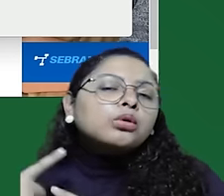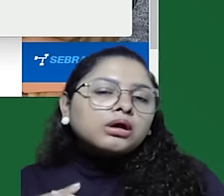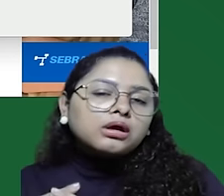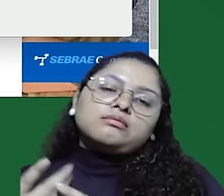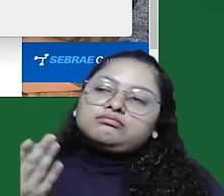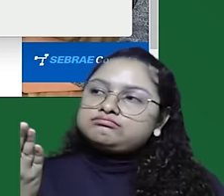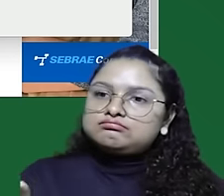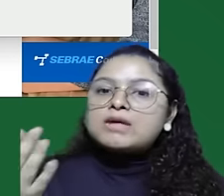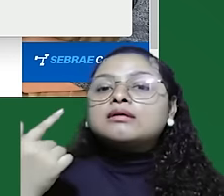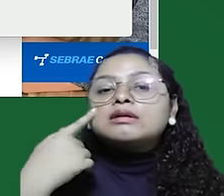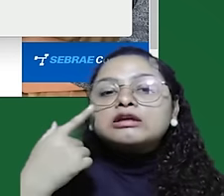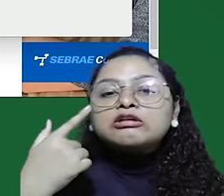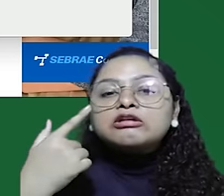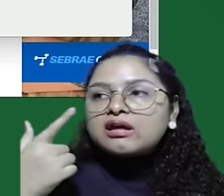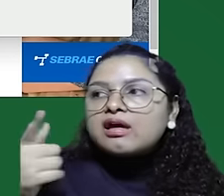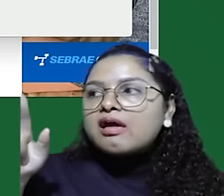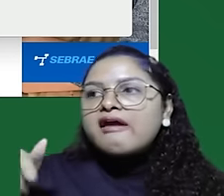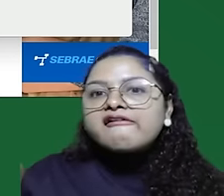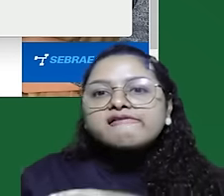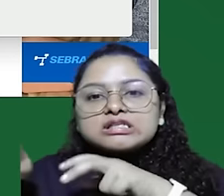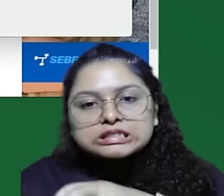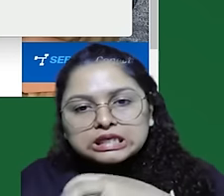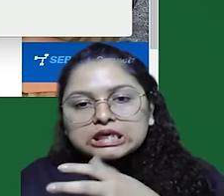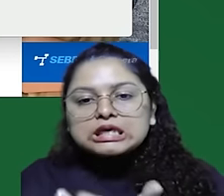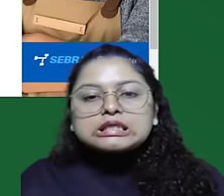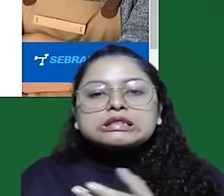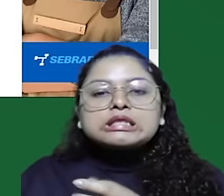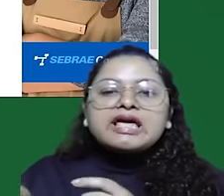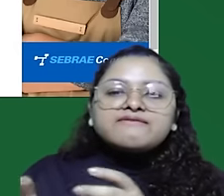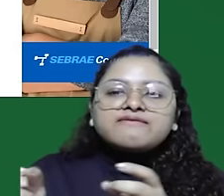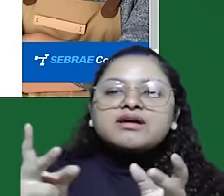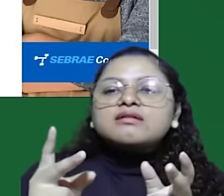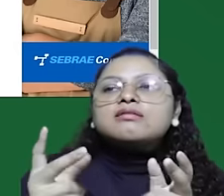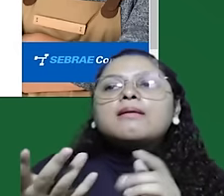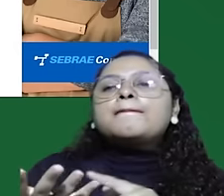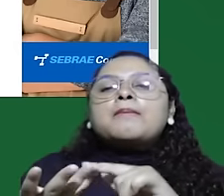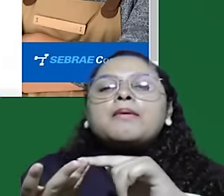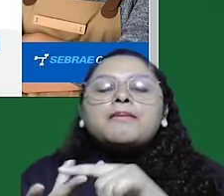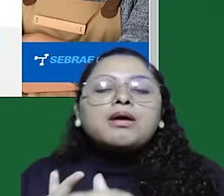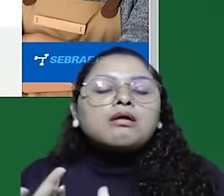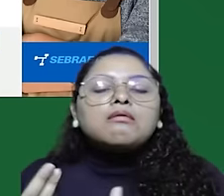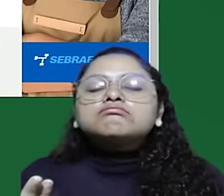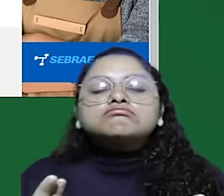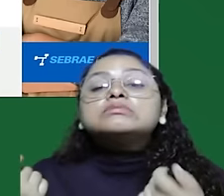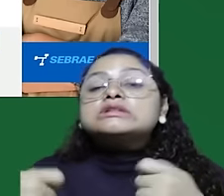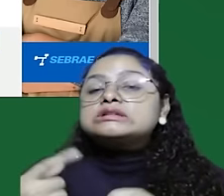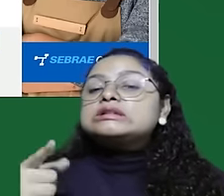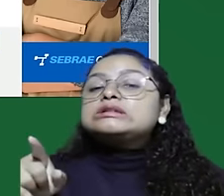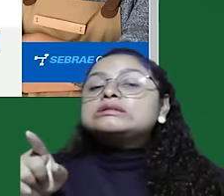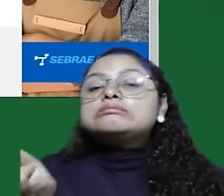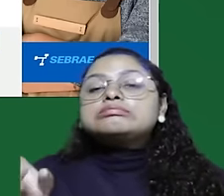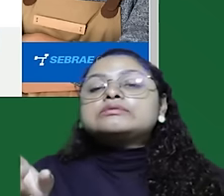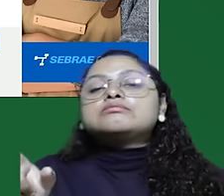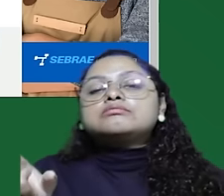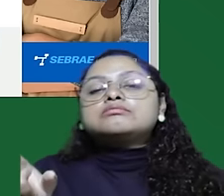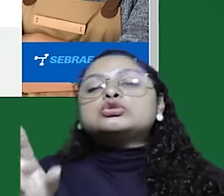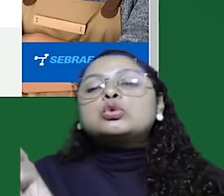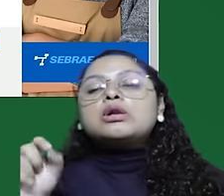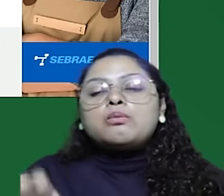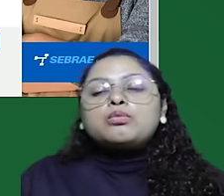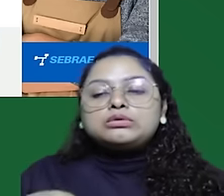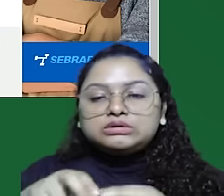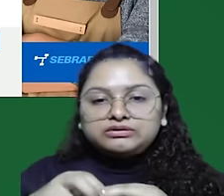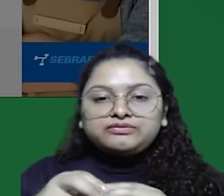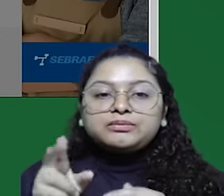produtor agropecuário venda para Suframa lá para Manaus não né Então essas situações o sistema vem abarcando para você fazer